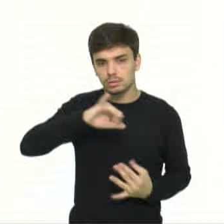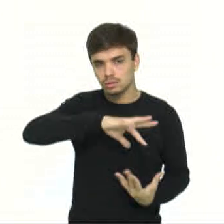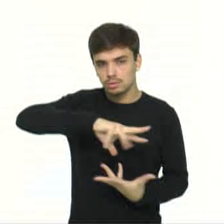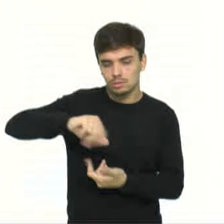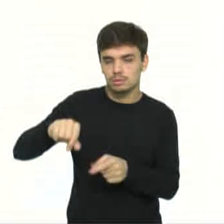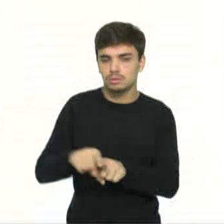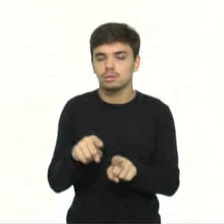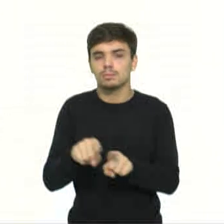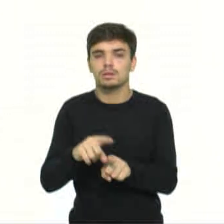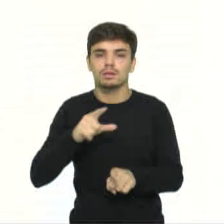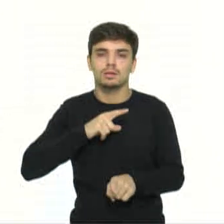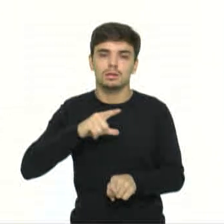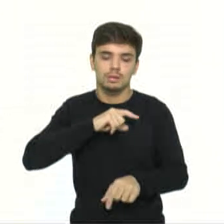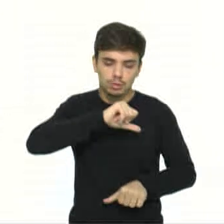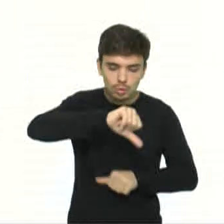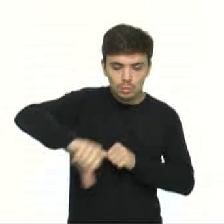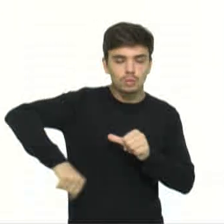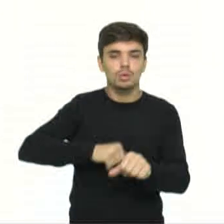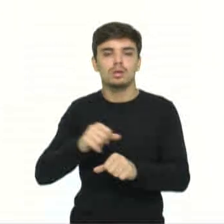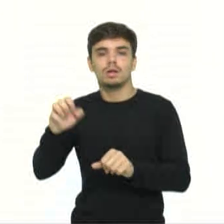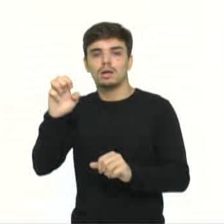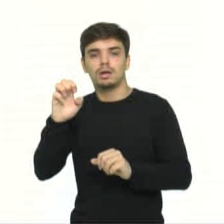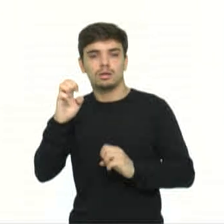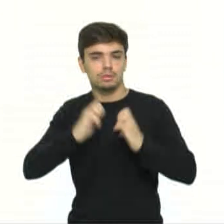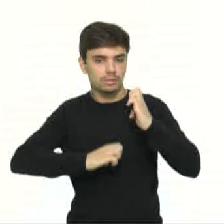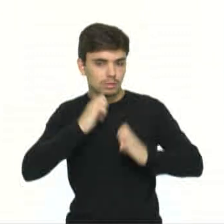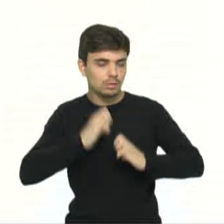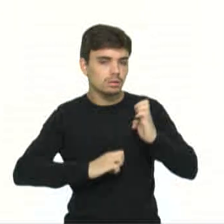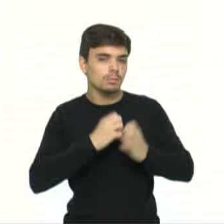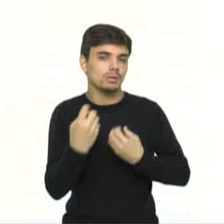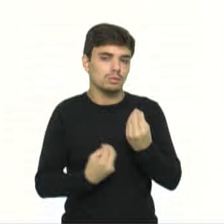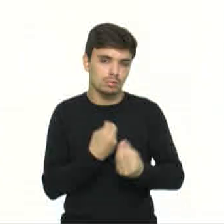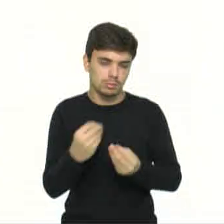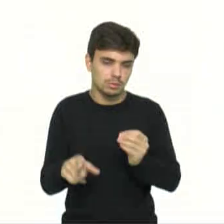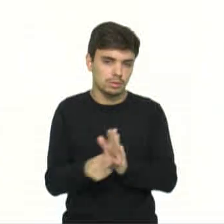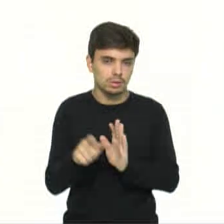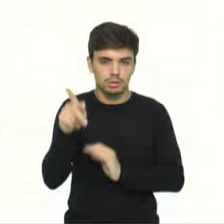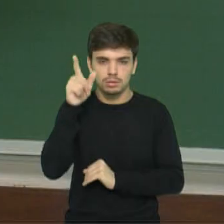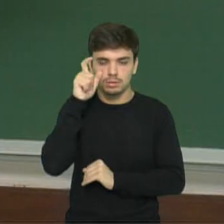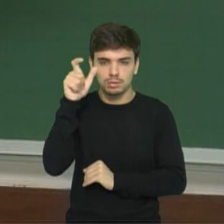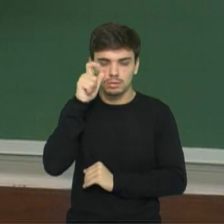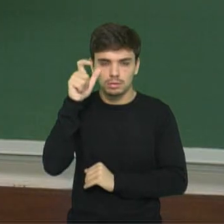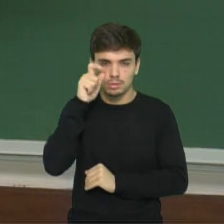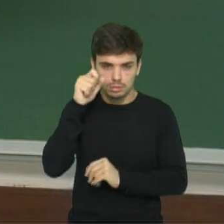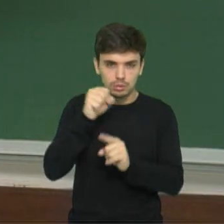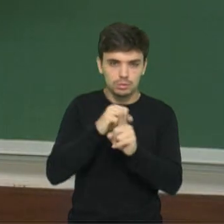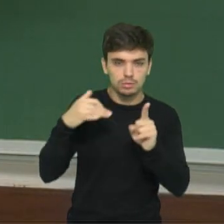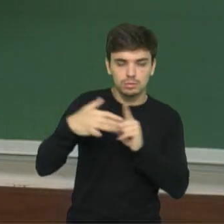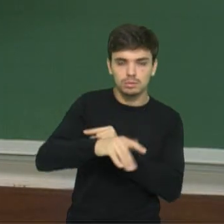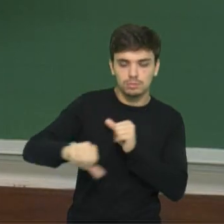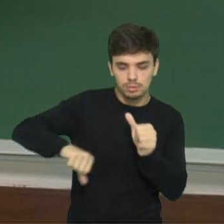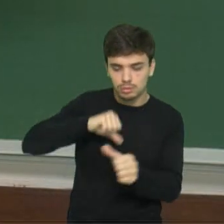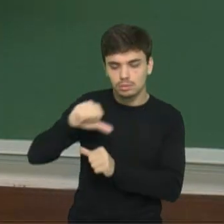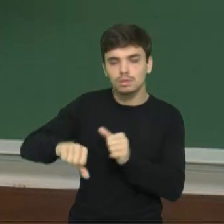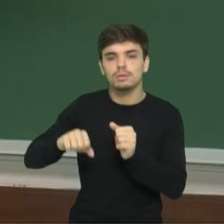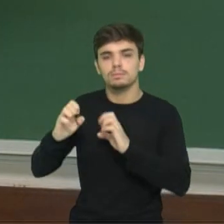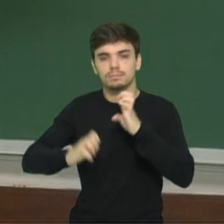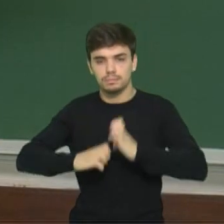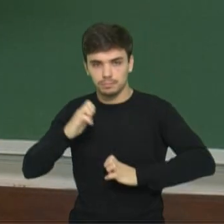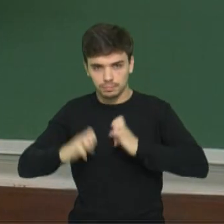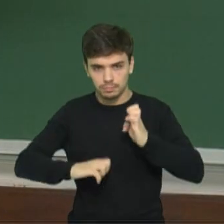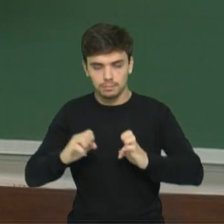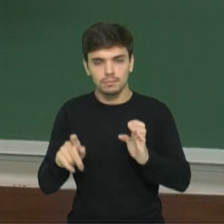vai estatizar, vai tornar as empresas consideradas de interesse social, como o aço e o cimento, vai tornar essas